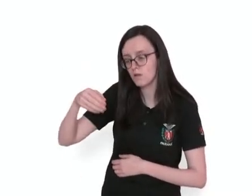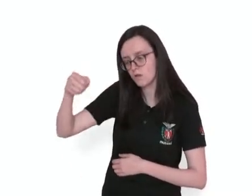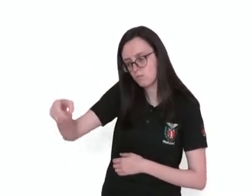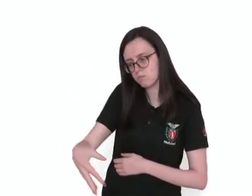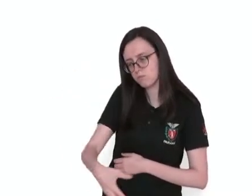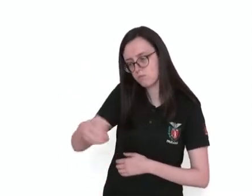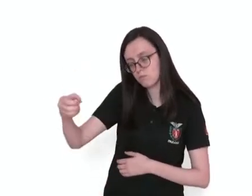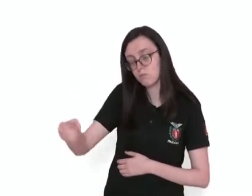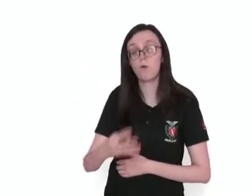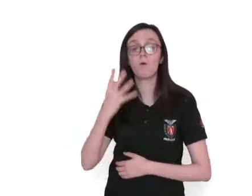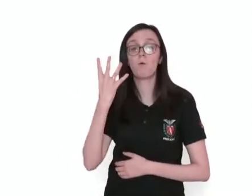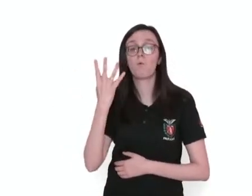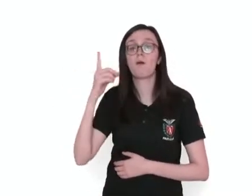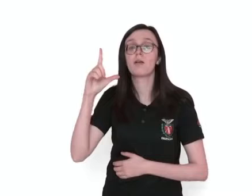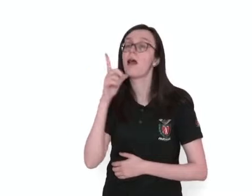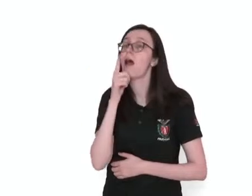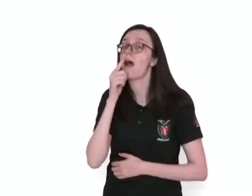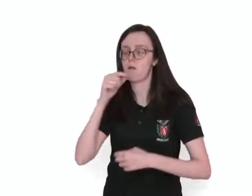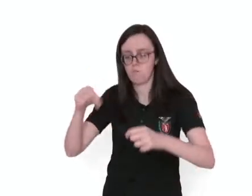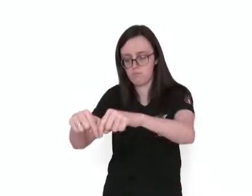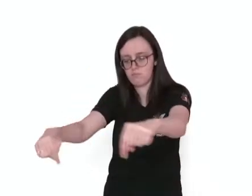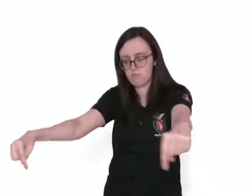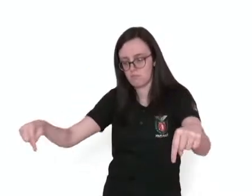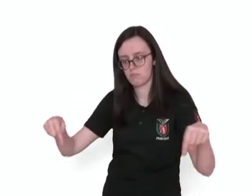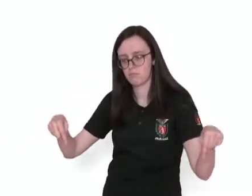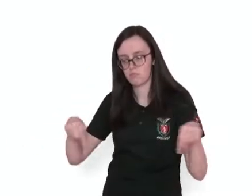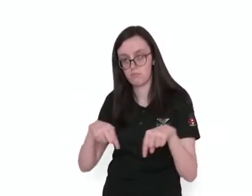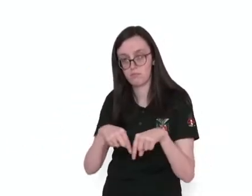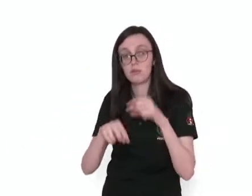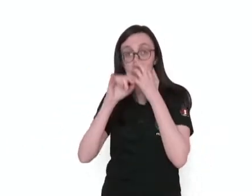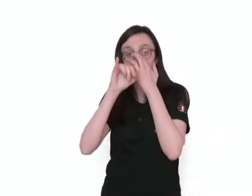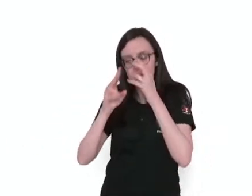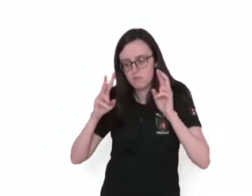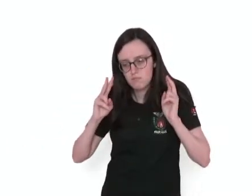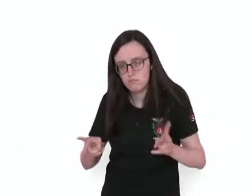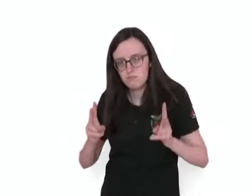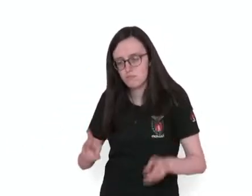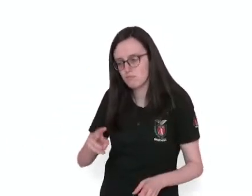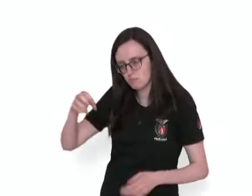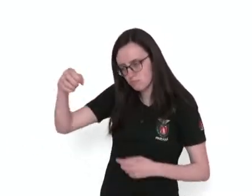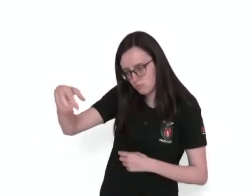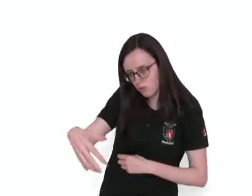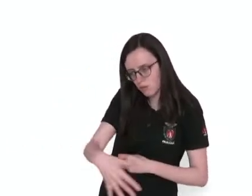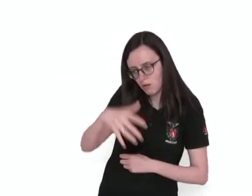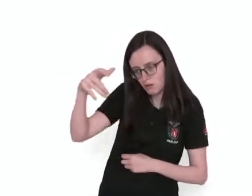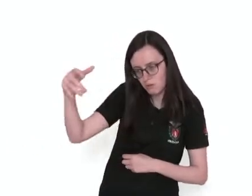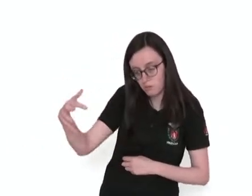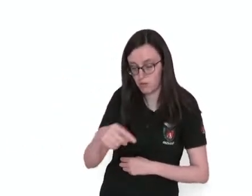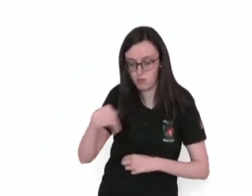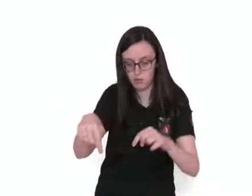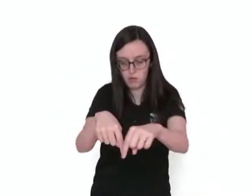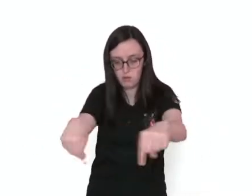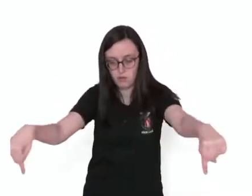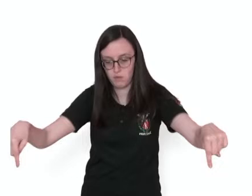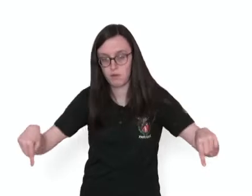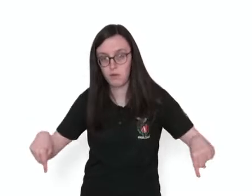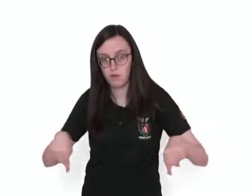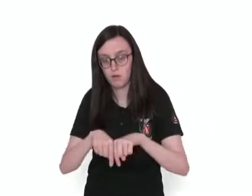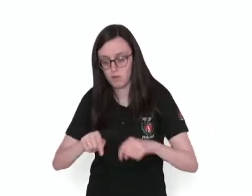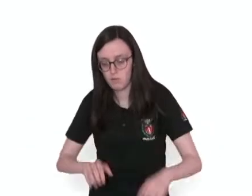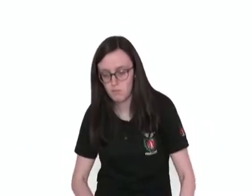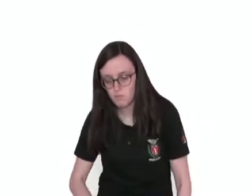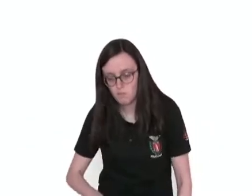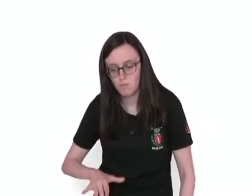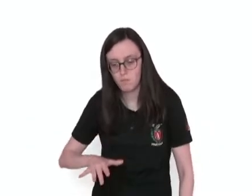de água em um tanque. Mantendo a vazão constante, o tanque de teste ficará cheio